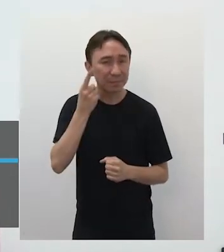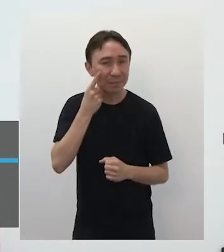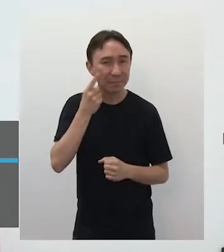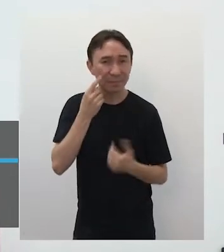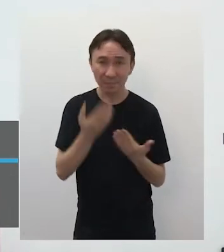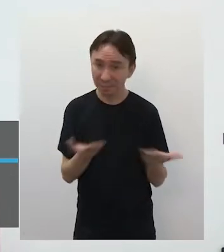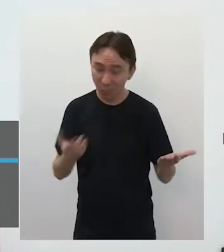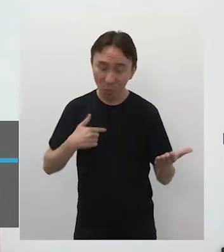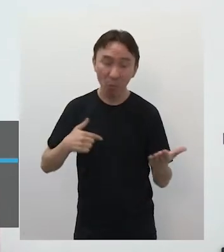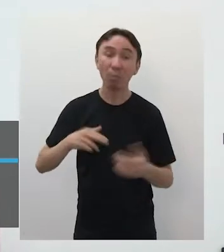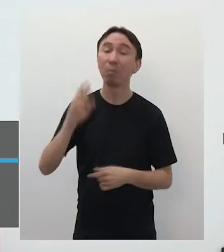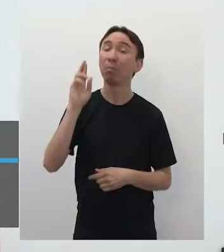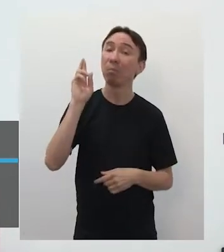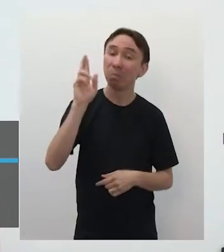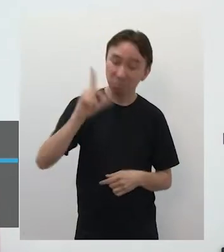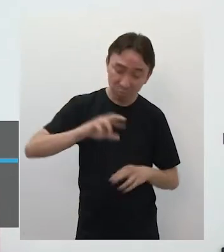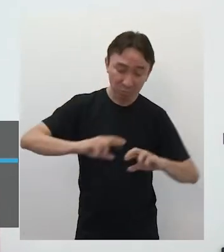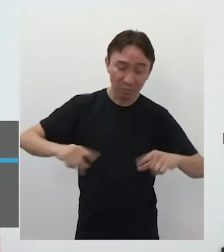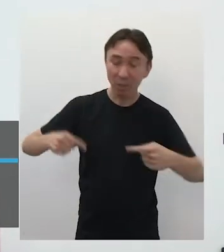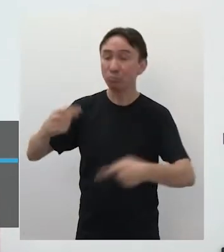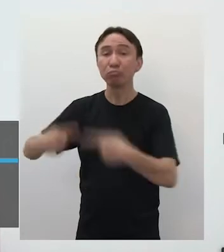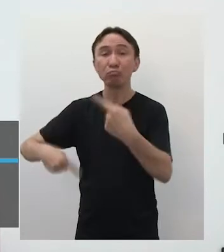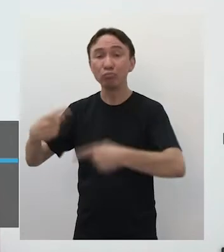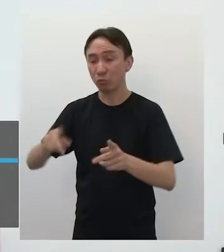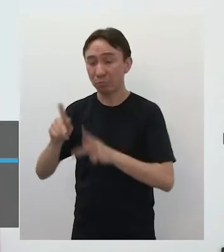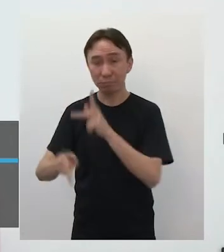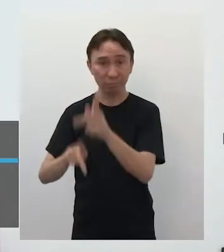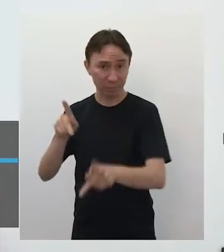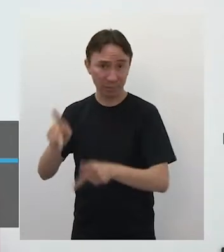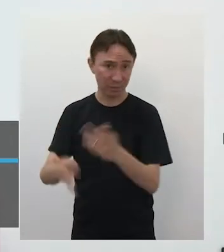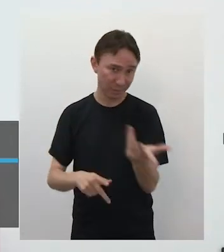Deise, nós não estamos sozinhos.